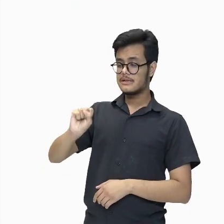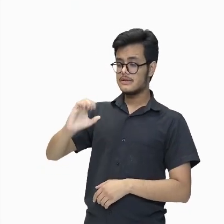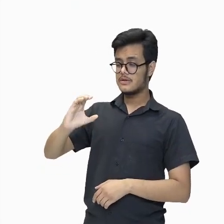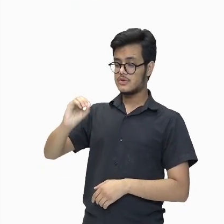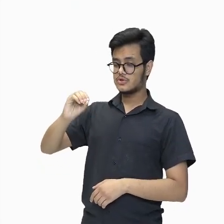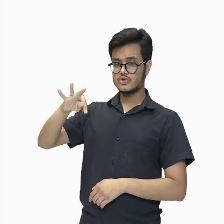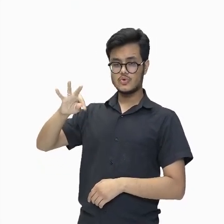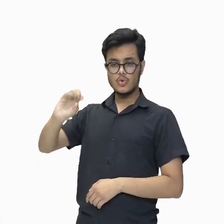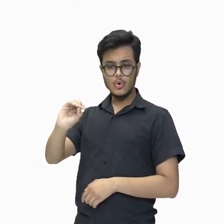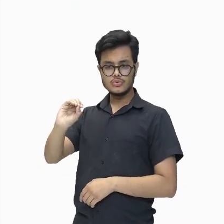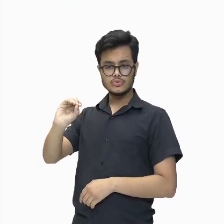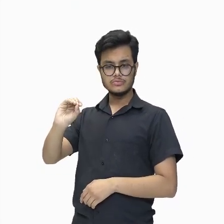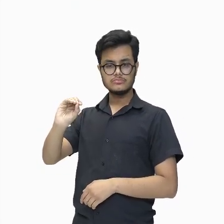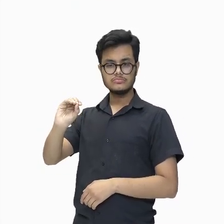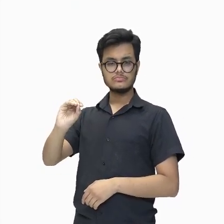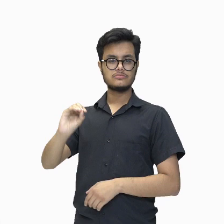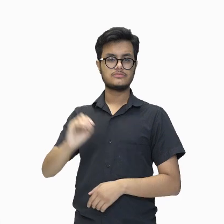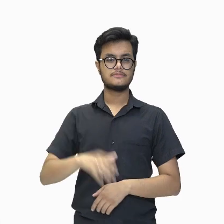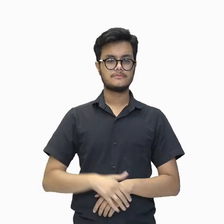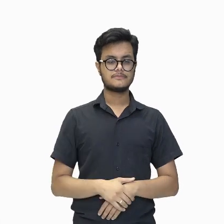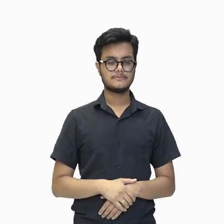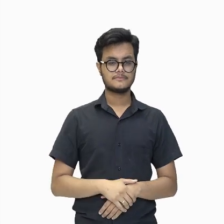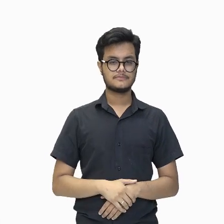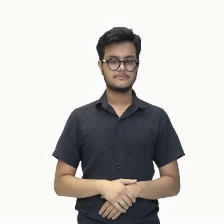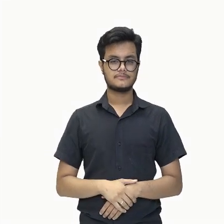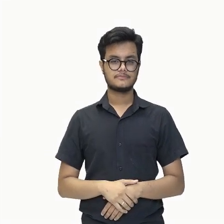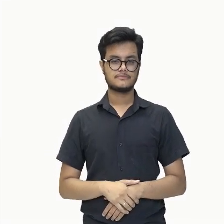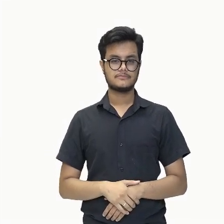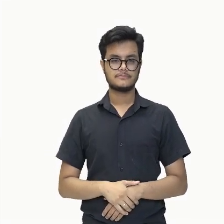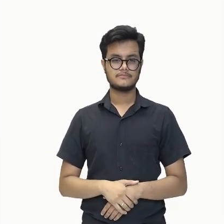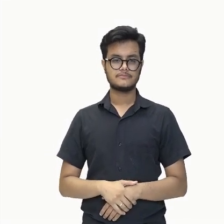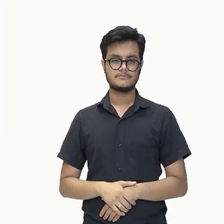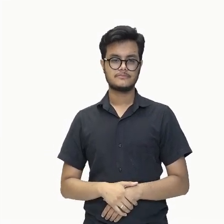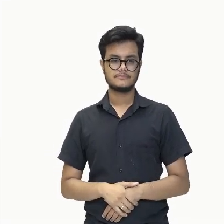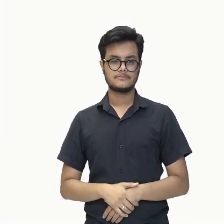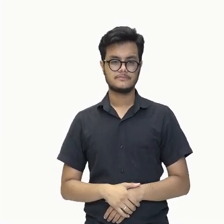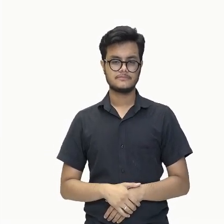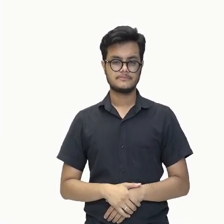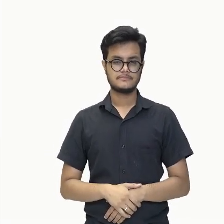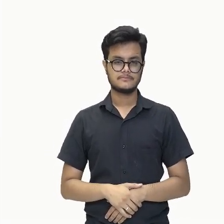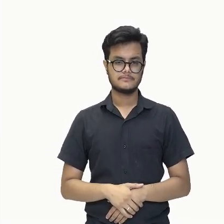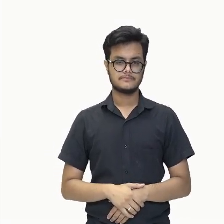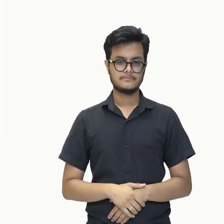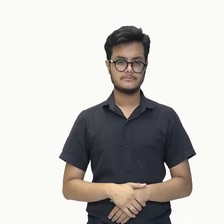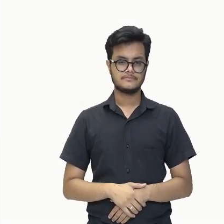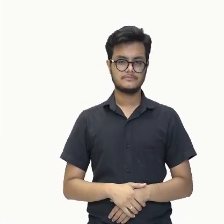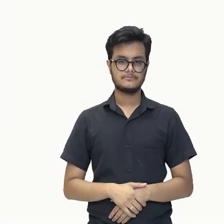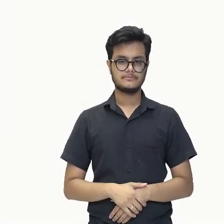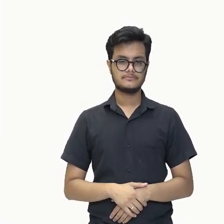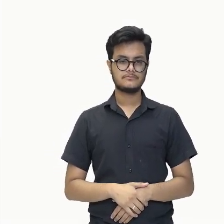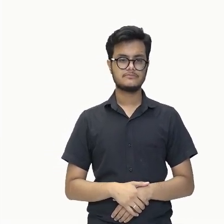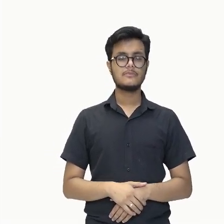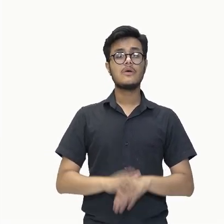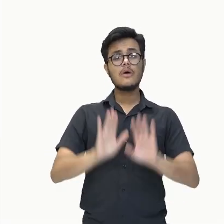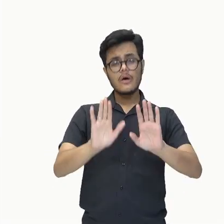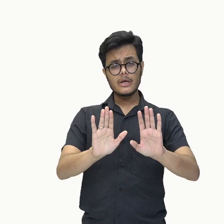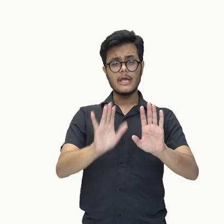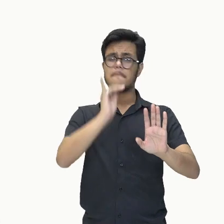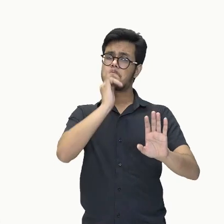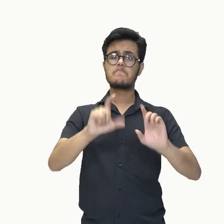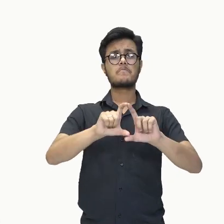Então, me acompanhem aí. Descontos sucessivos. Para descontos